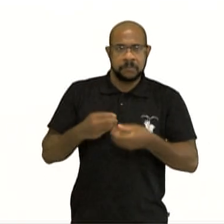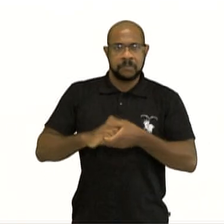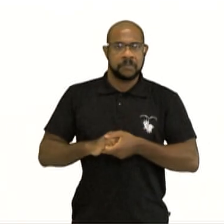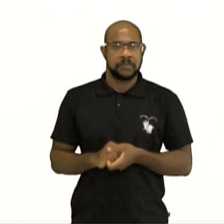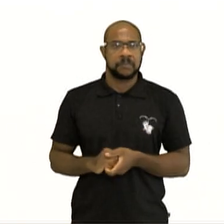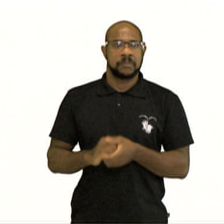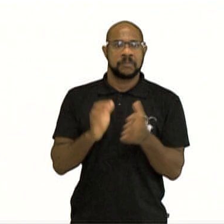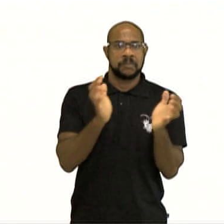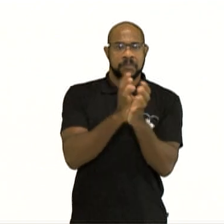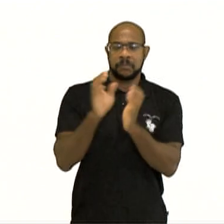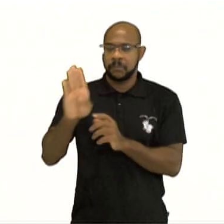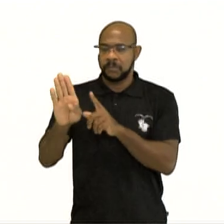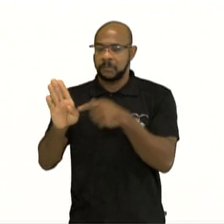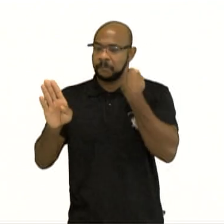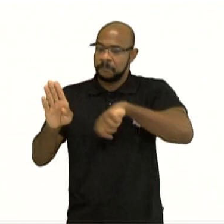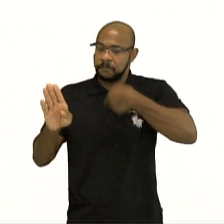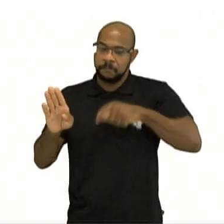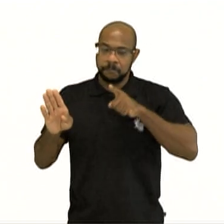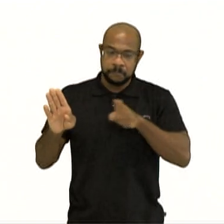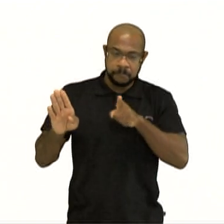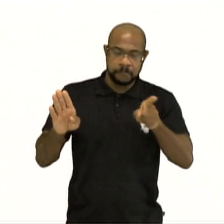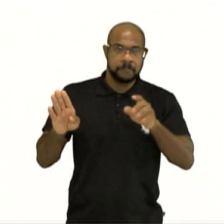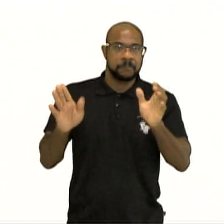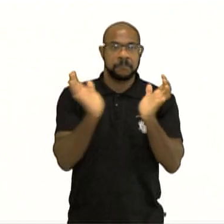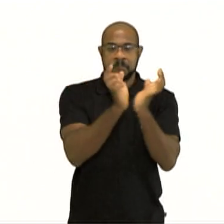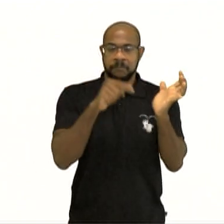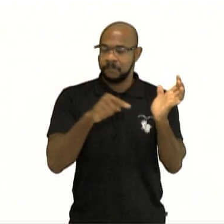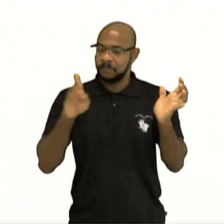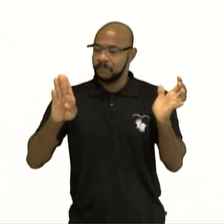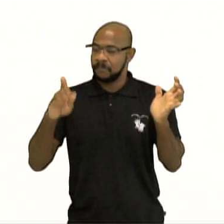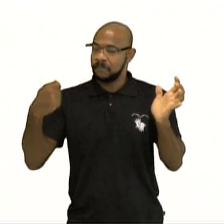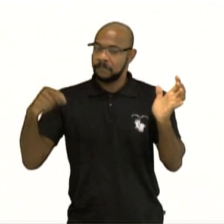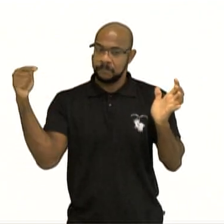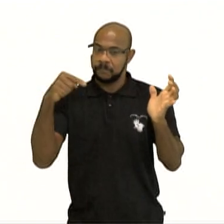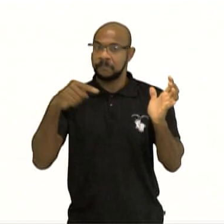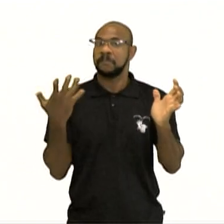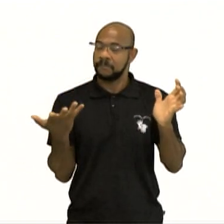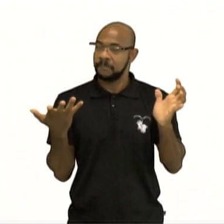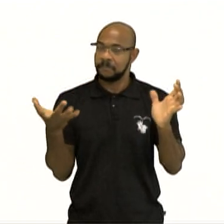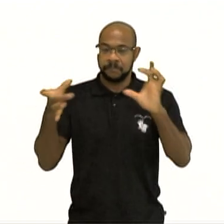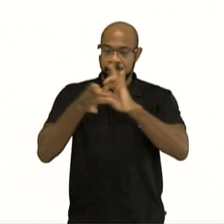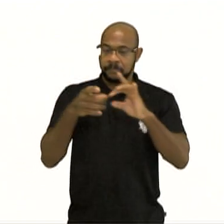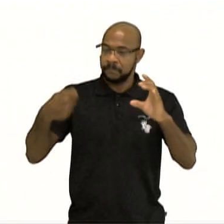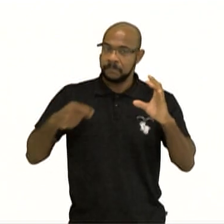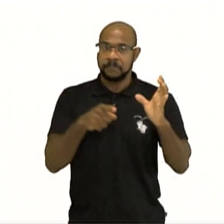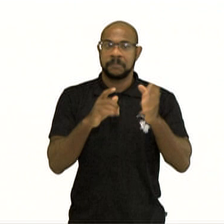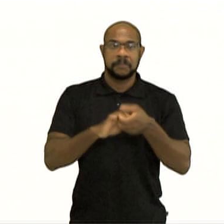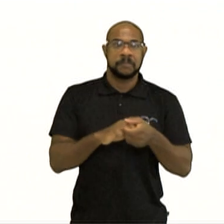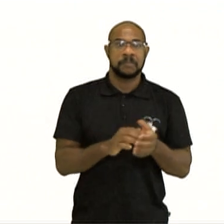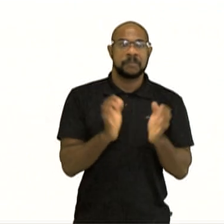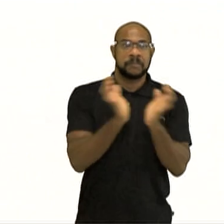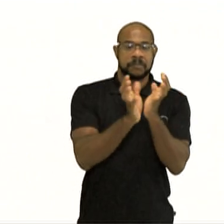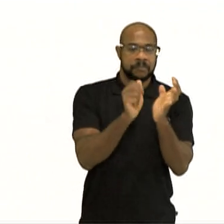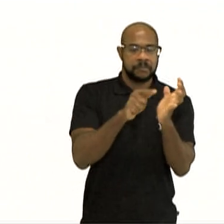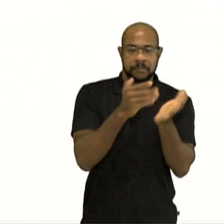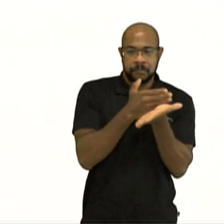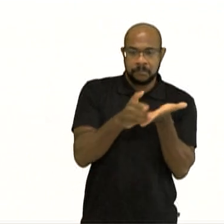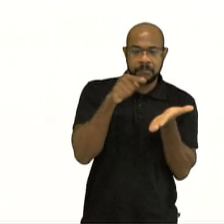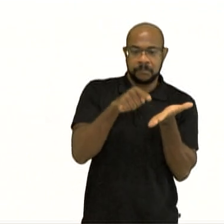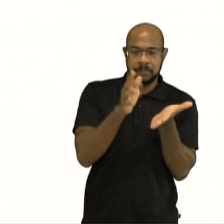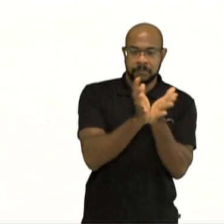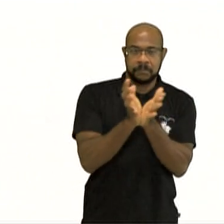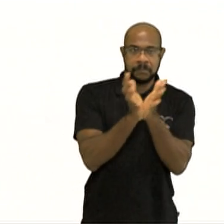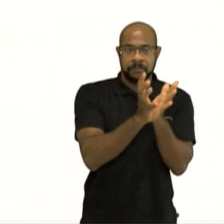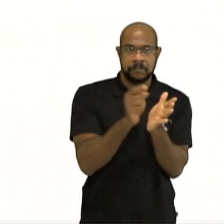do conjunto A. Do conjunto A, conjunto domínio, conjunto de partida, conjunto inicial.